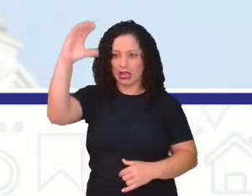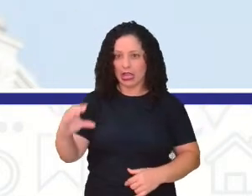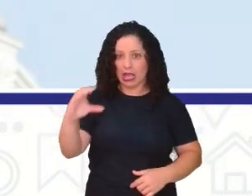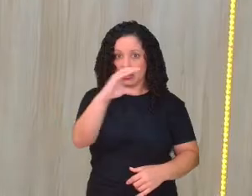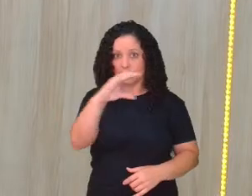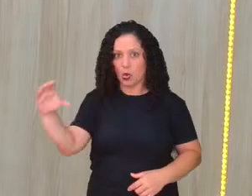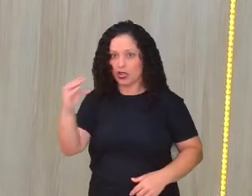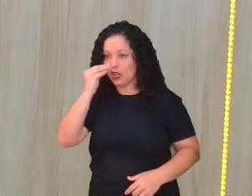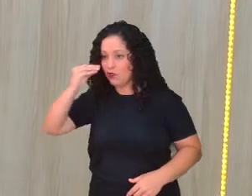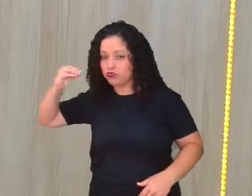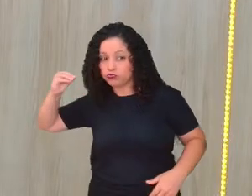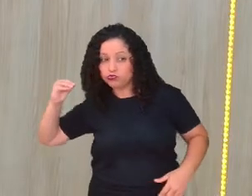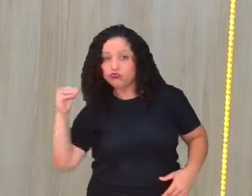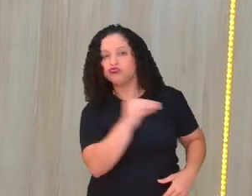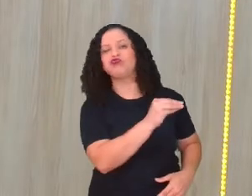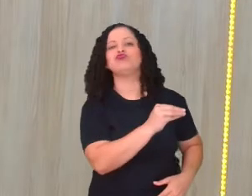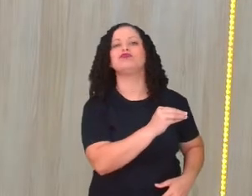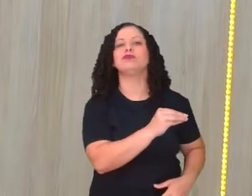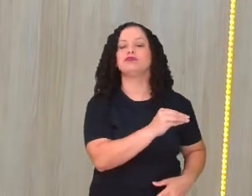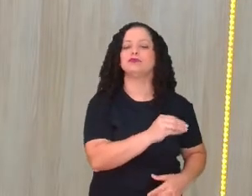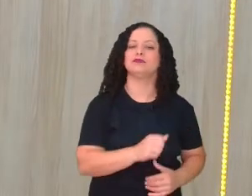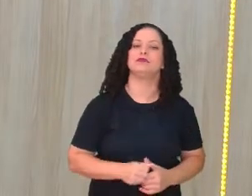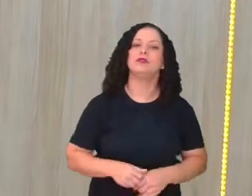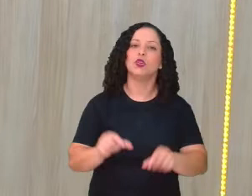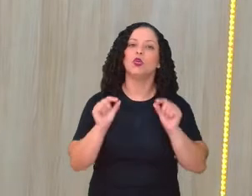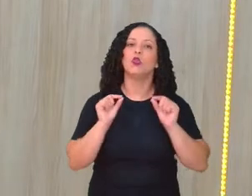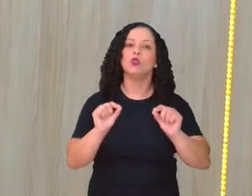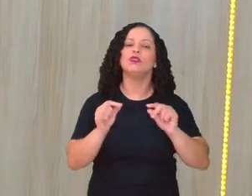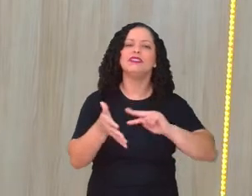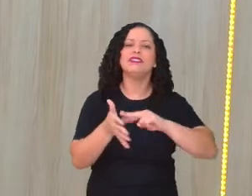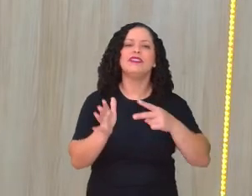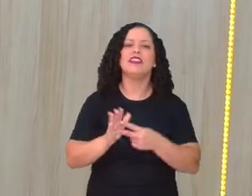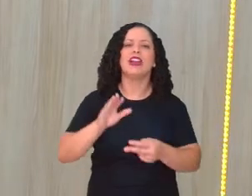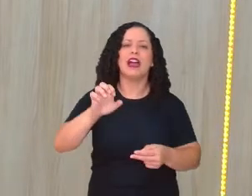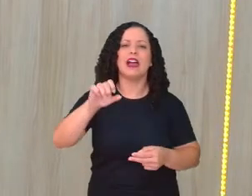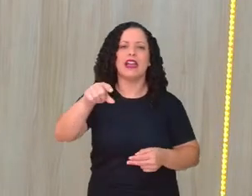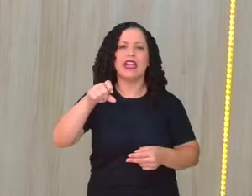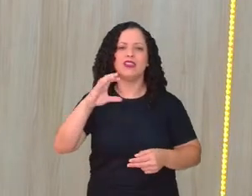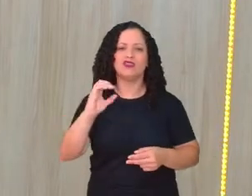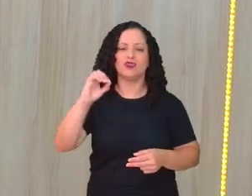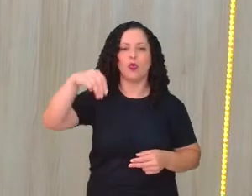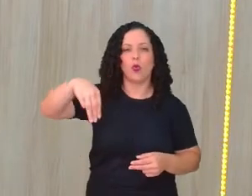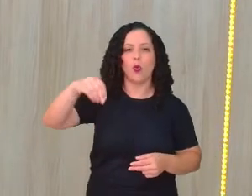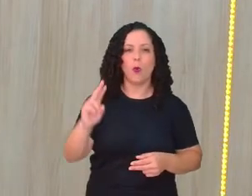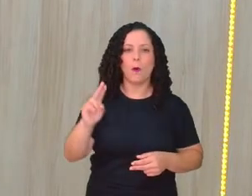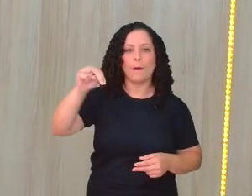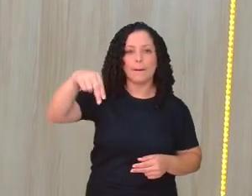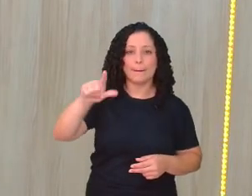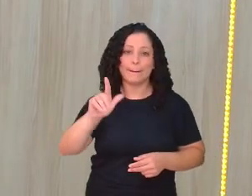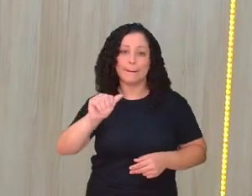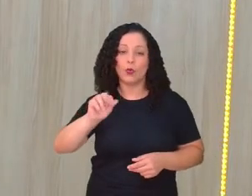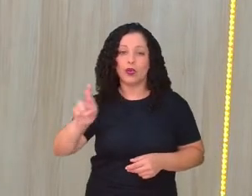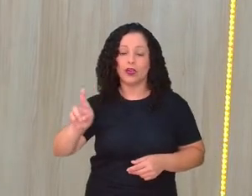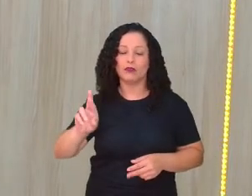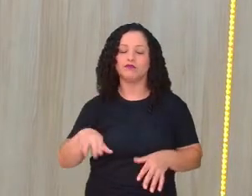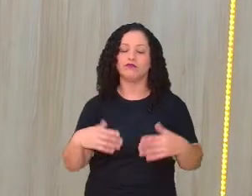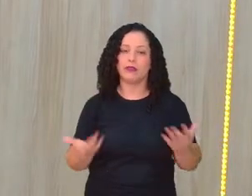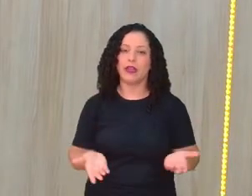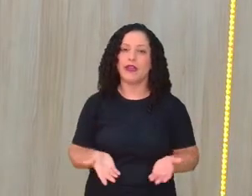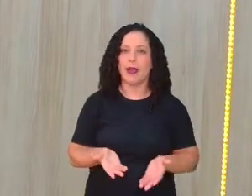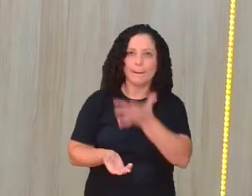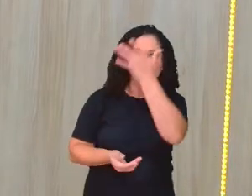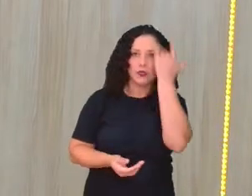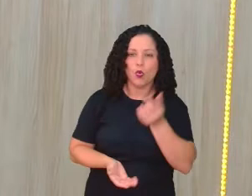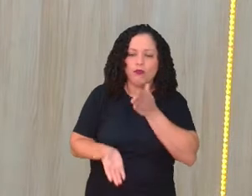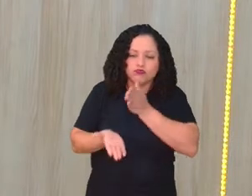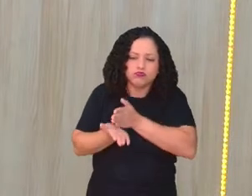era a excomunhão? Quando você está certinho ali na igreja, certo? A igreja entende, né, que você está em